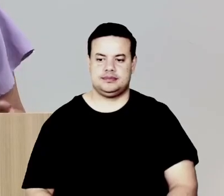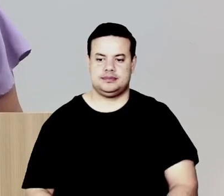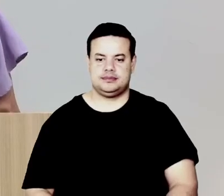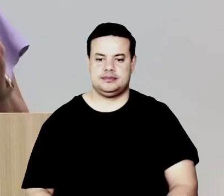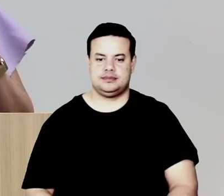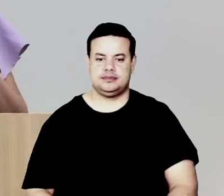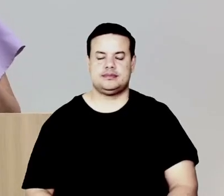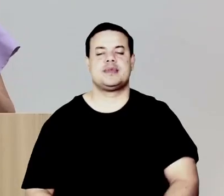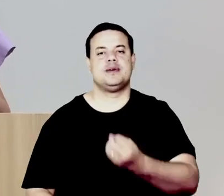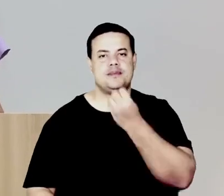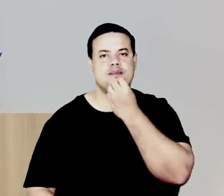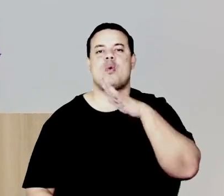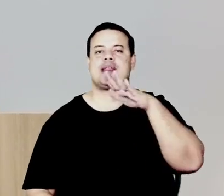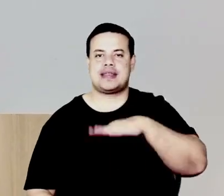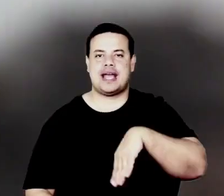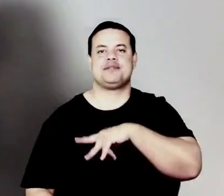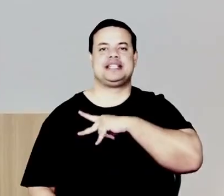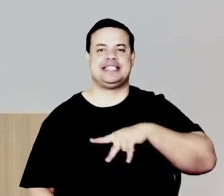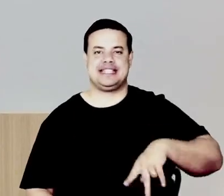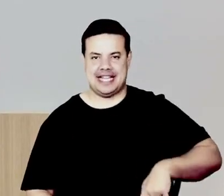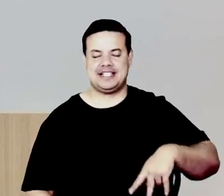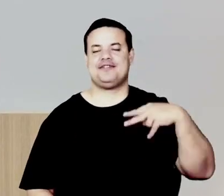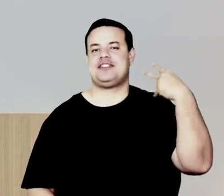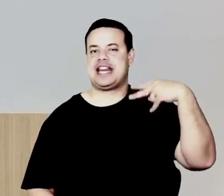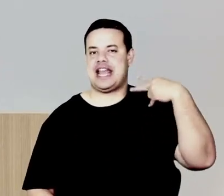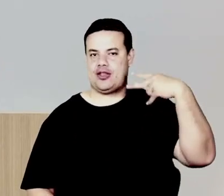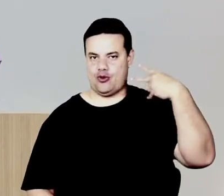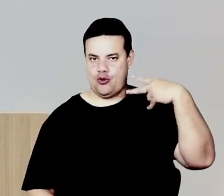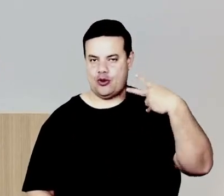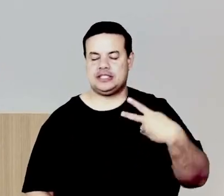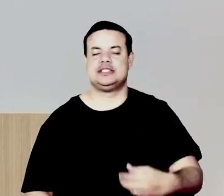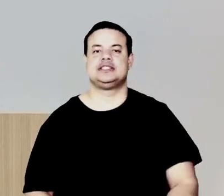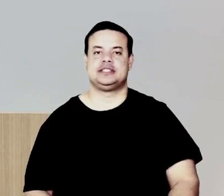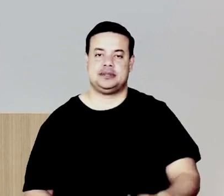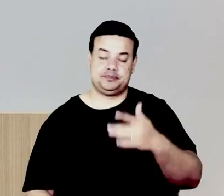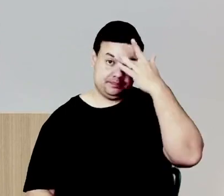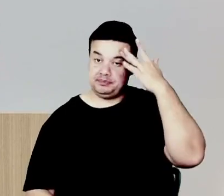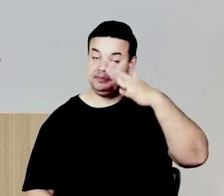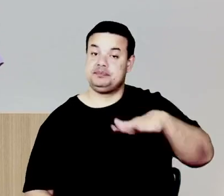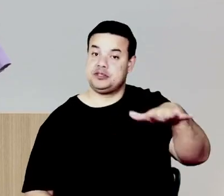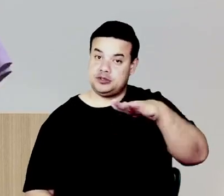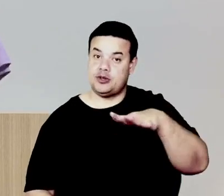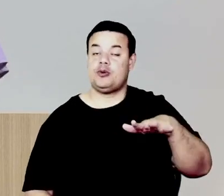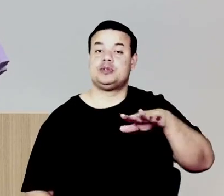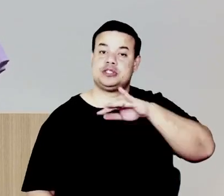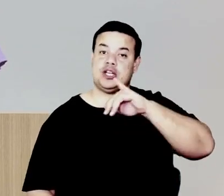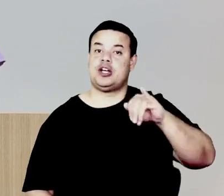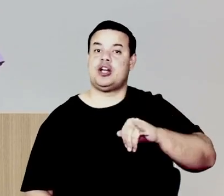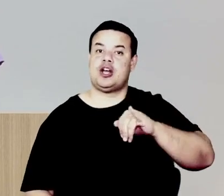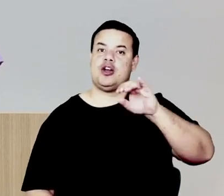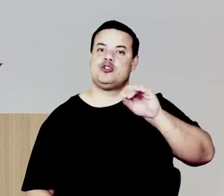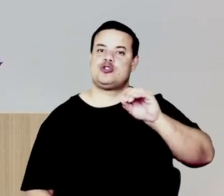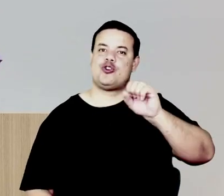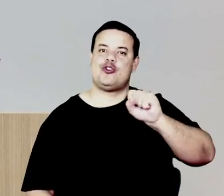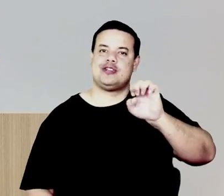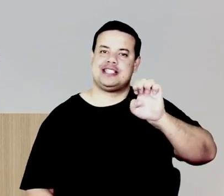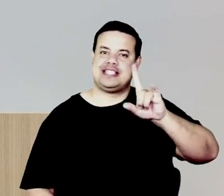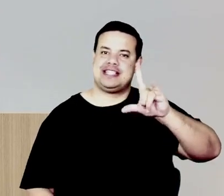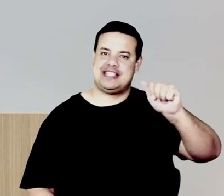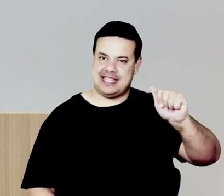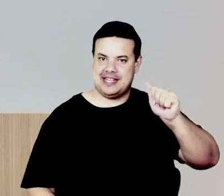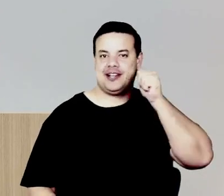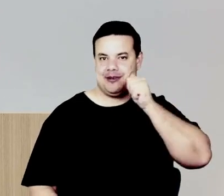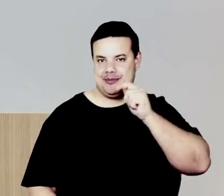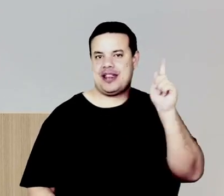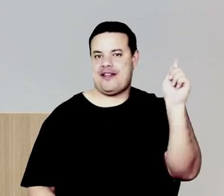Boa tarde, presidente, vereadores, público, Josélia, todos que nos acompanham por algum meio de